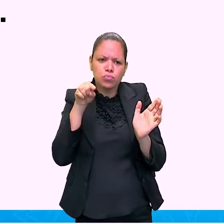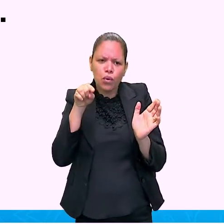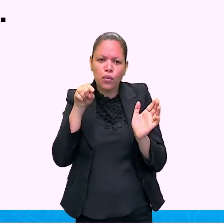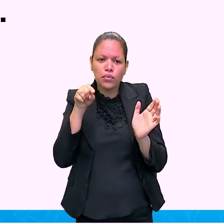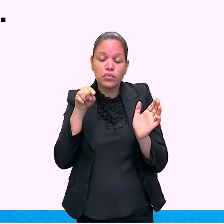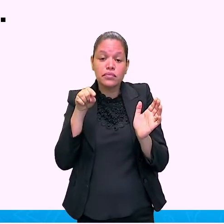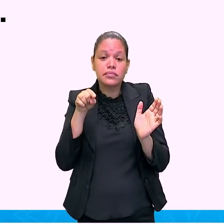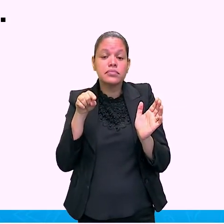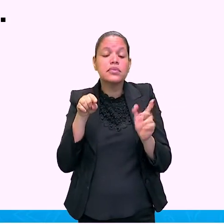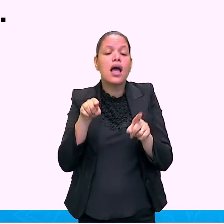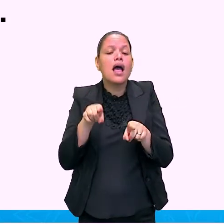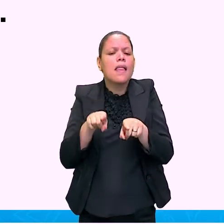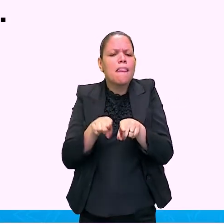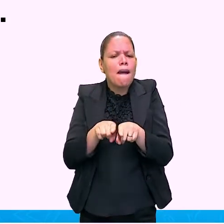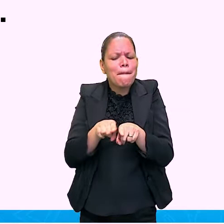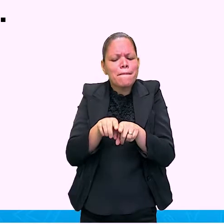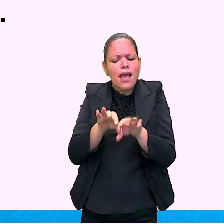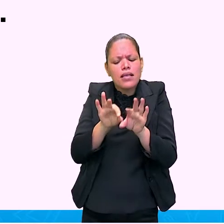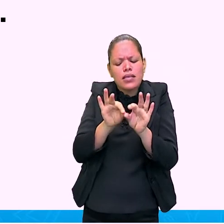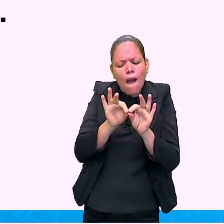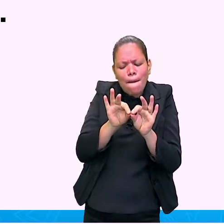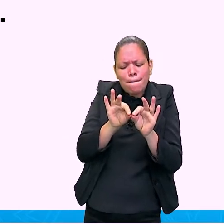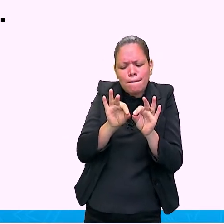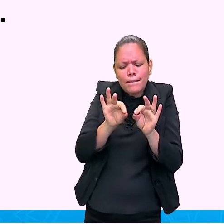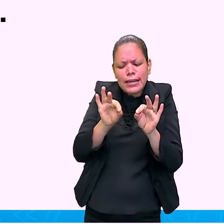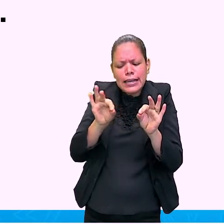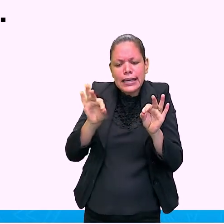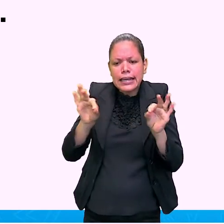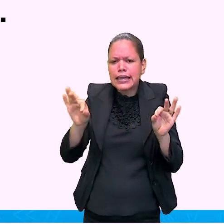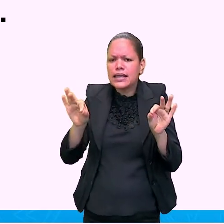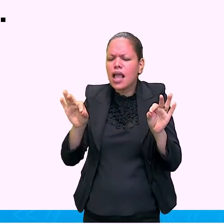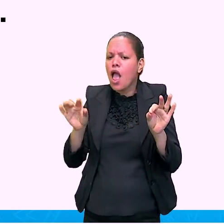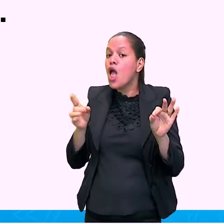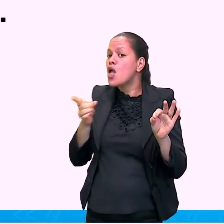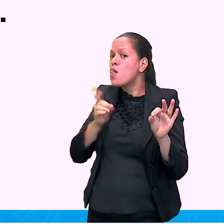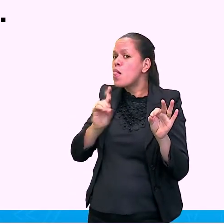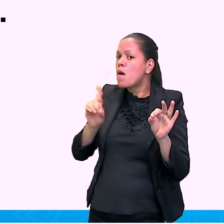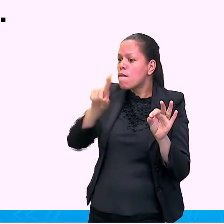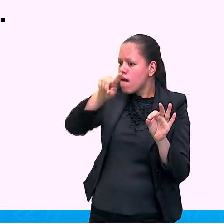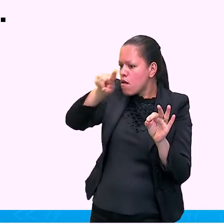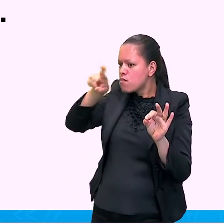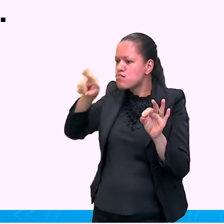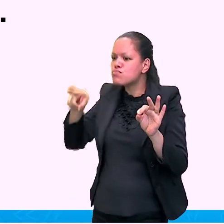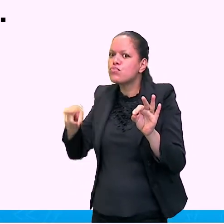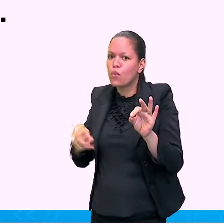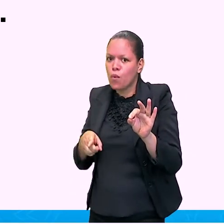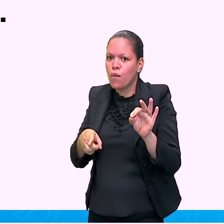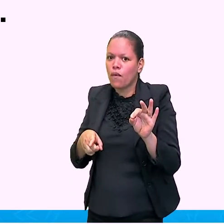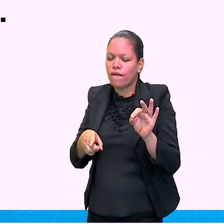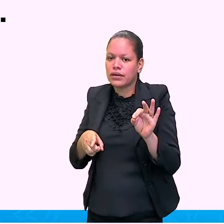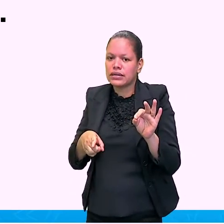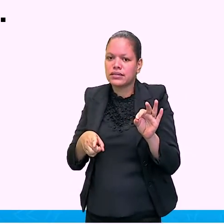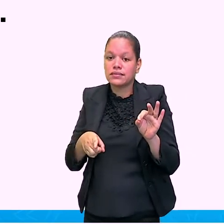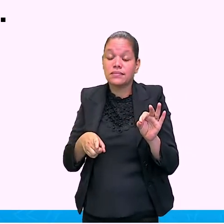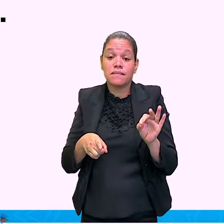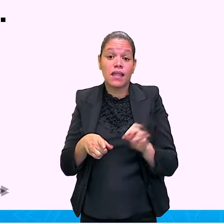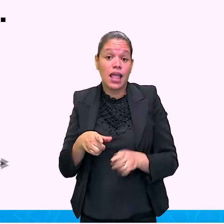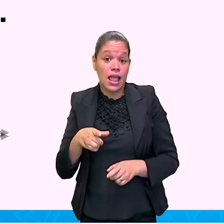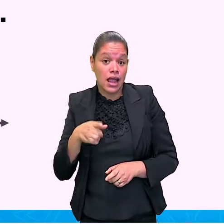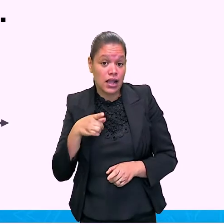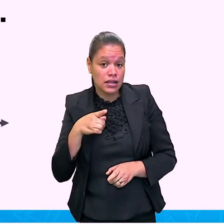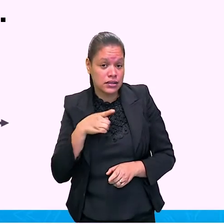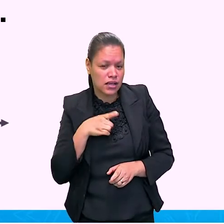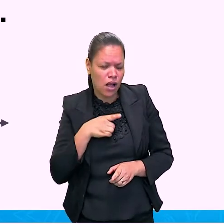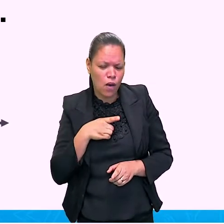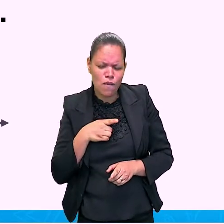as retas são linhas que não fazem curvas e que são ilimitadas e